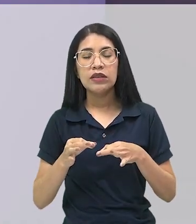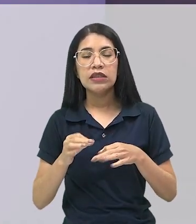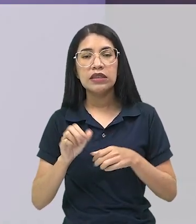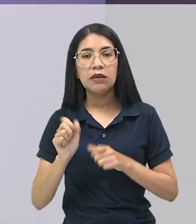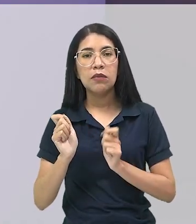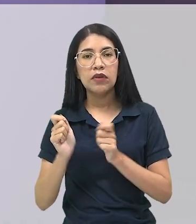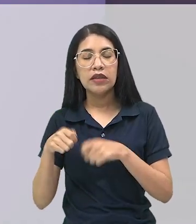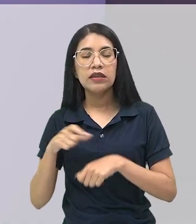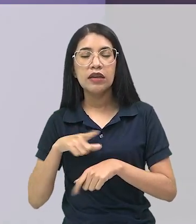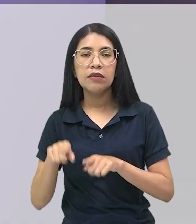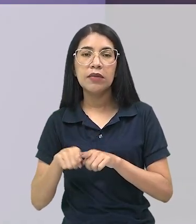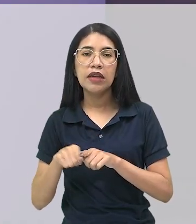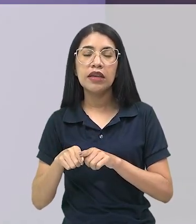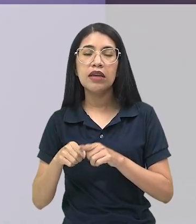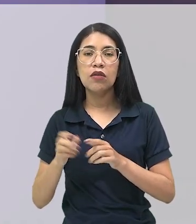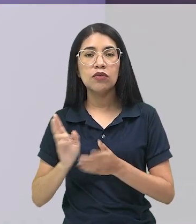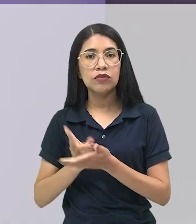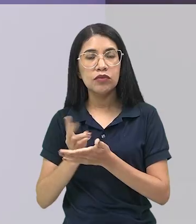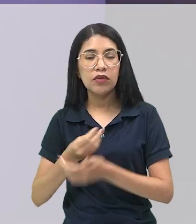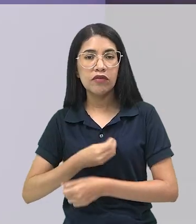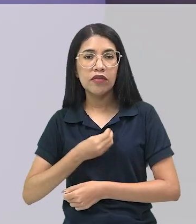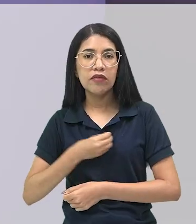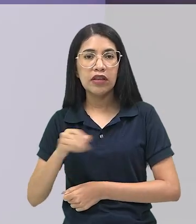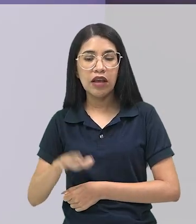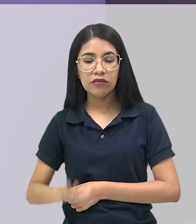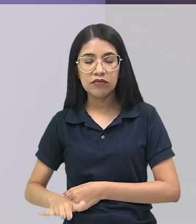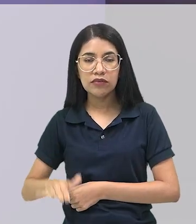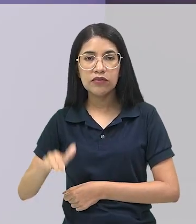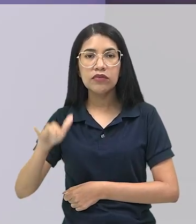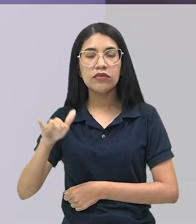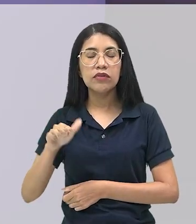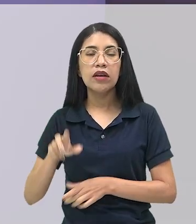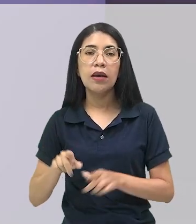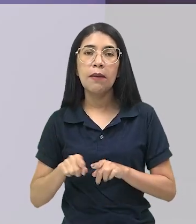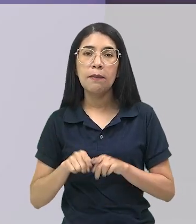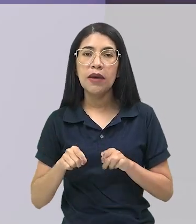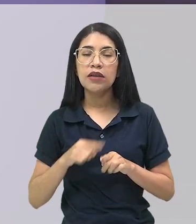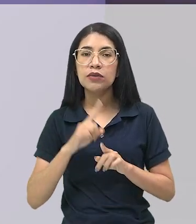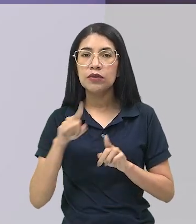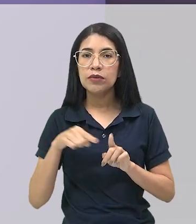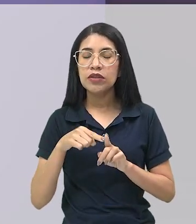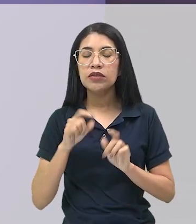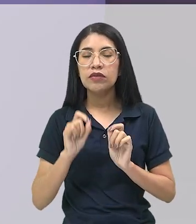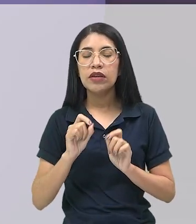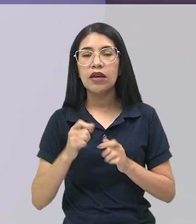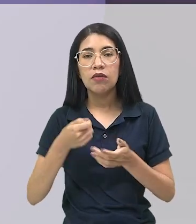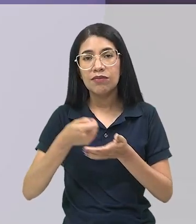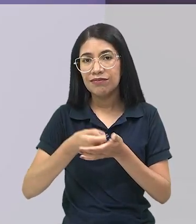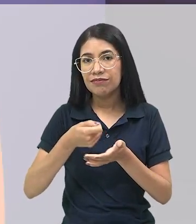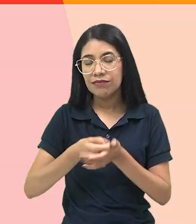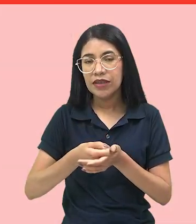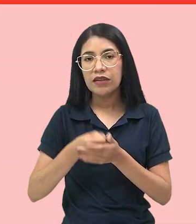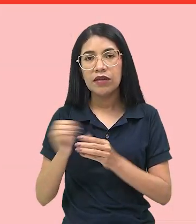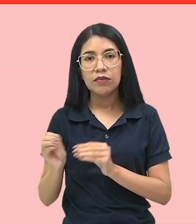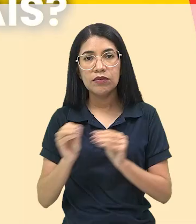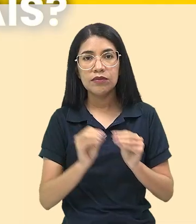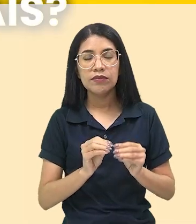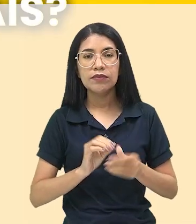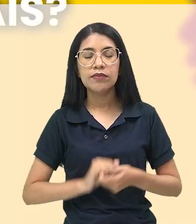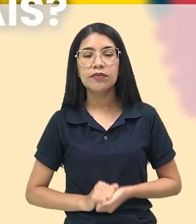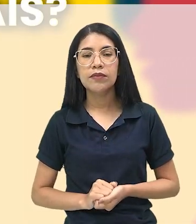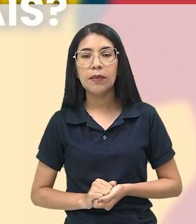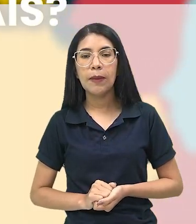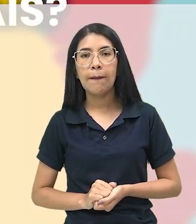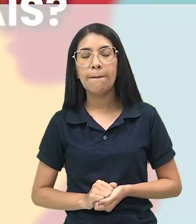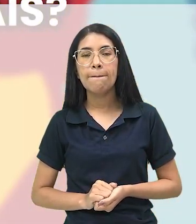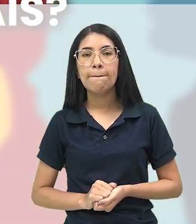estaria no local onde ele nasceu, onde ele foi criado. Mas o motivo de força maior o obriga a sair de lá.